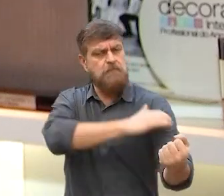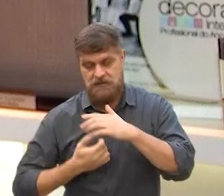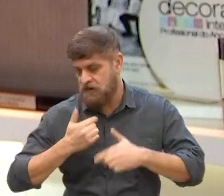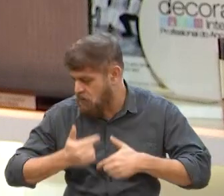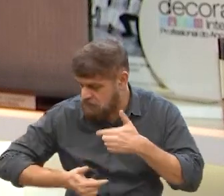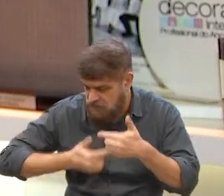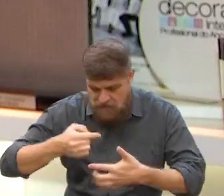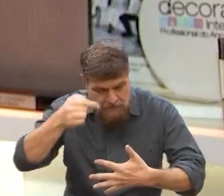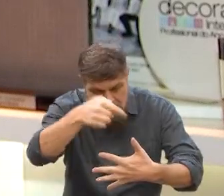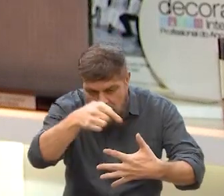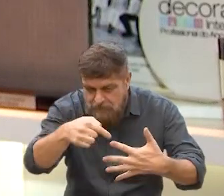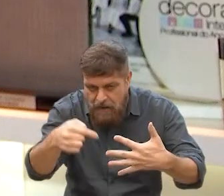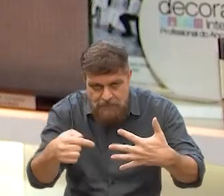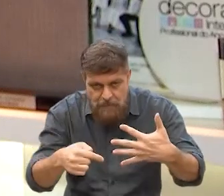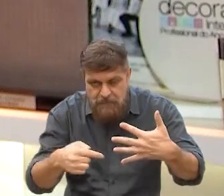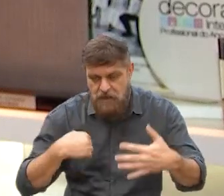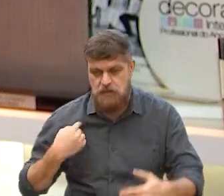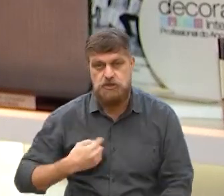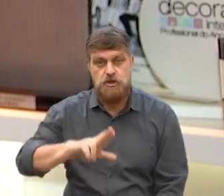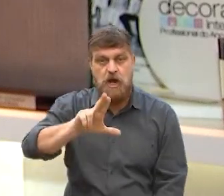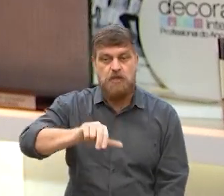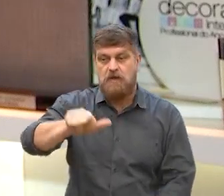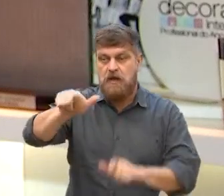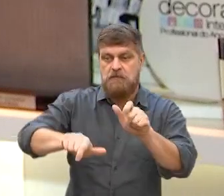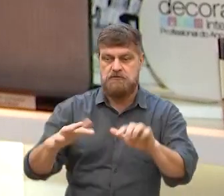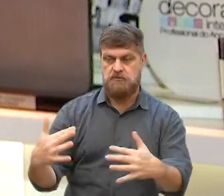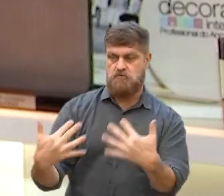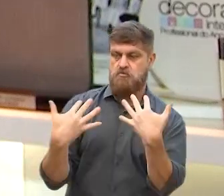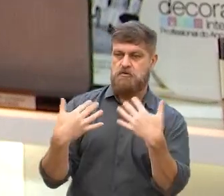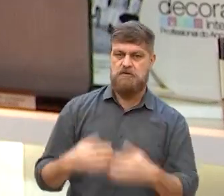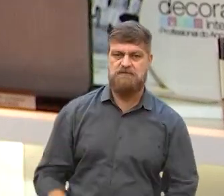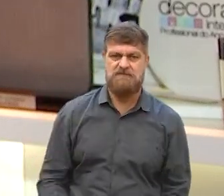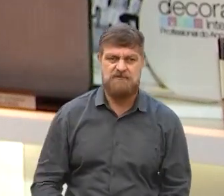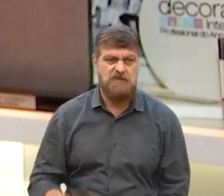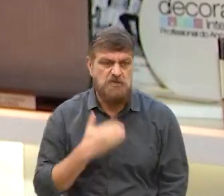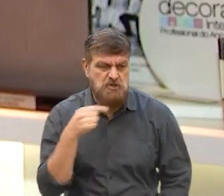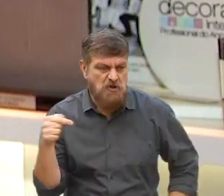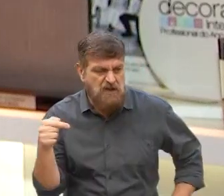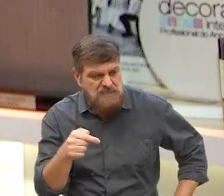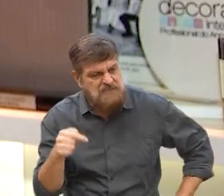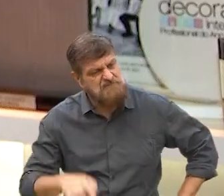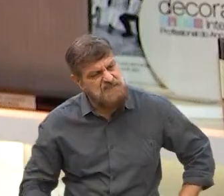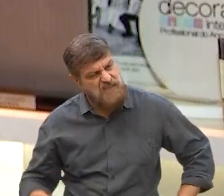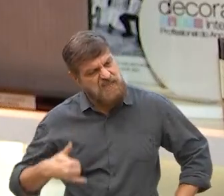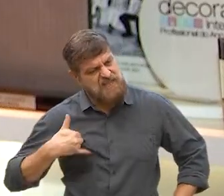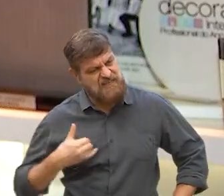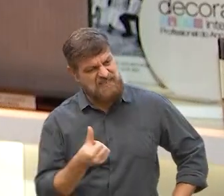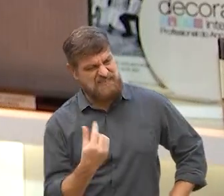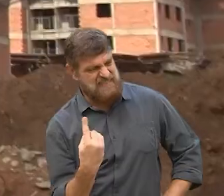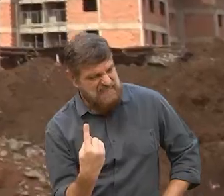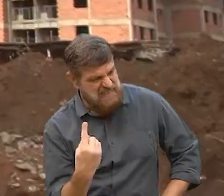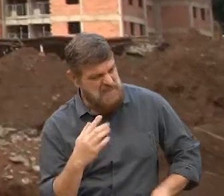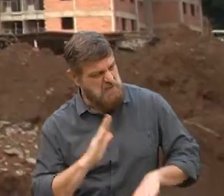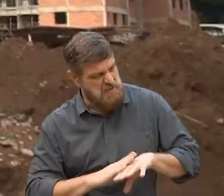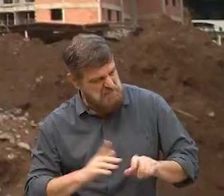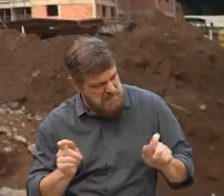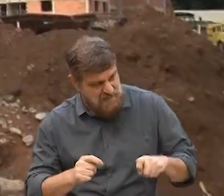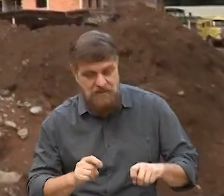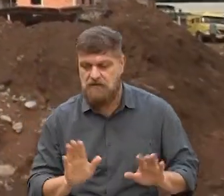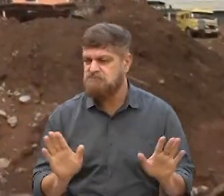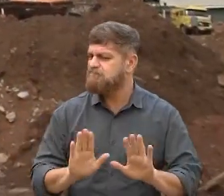de 2019, nós concretizamos a venda e assumimos a Criar. Com essa compra